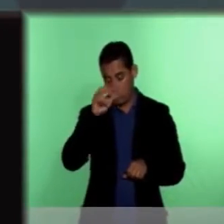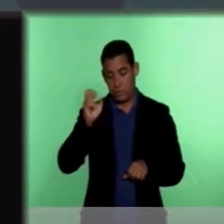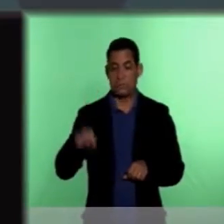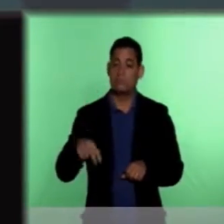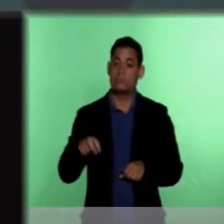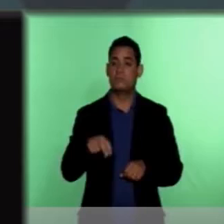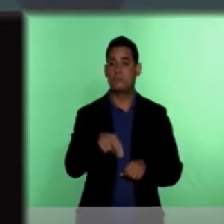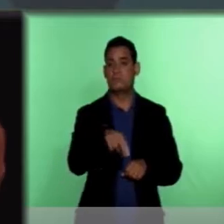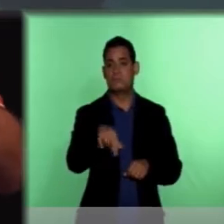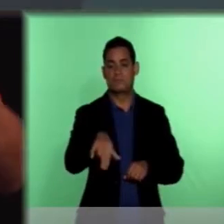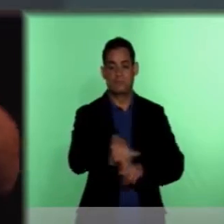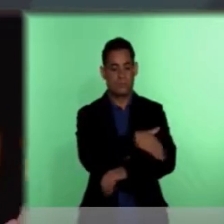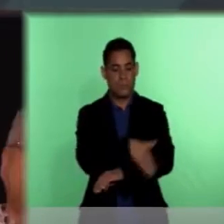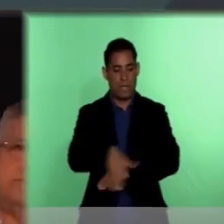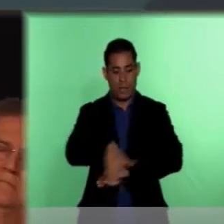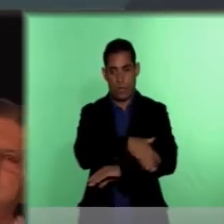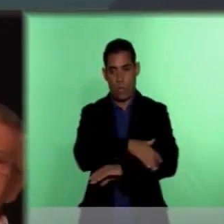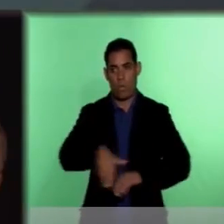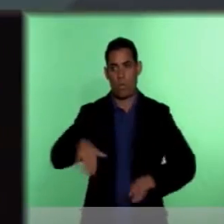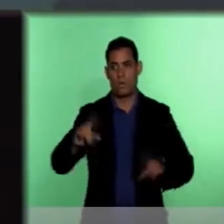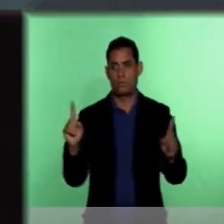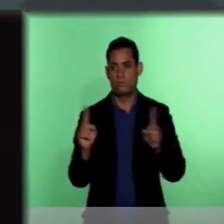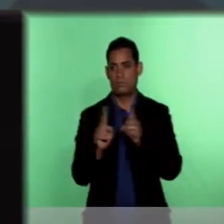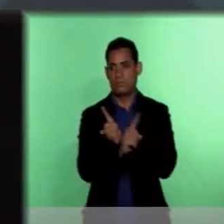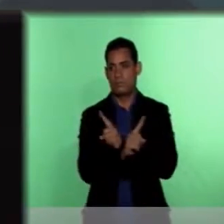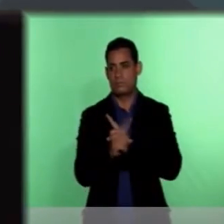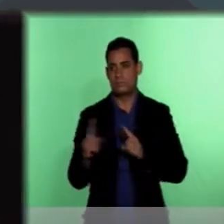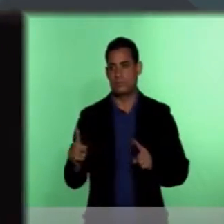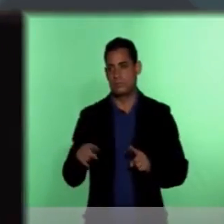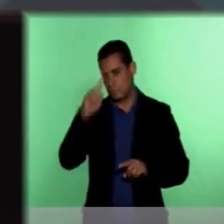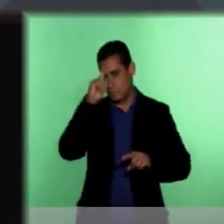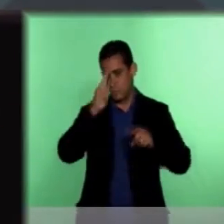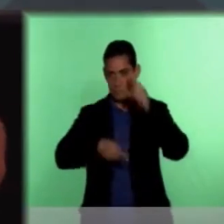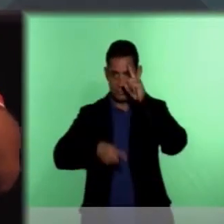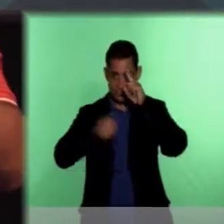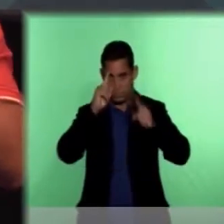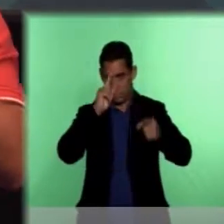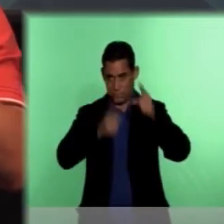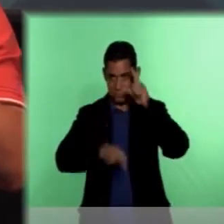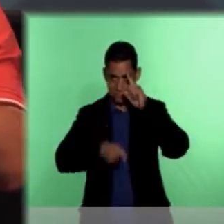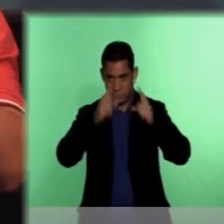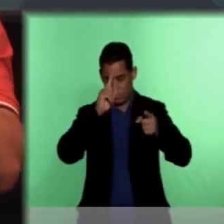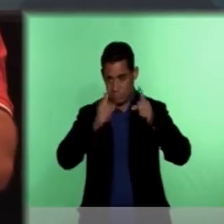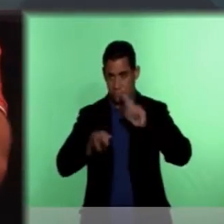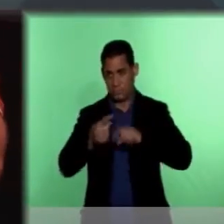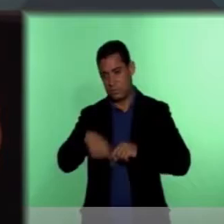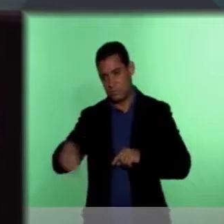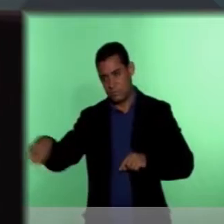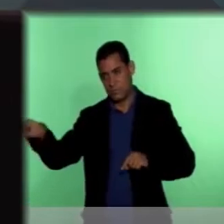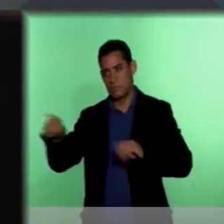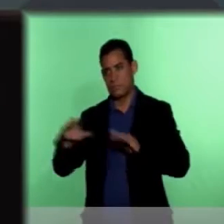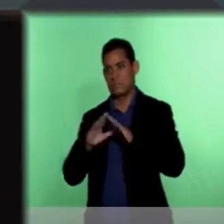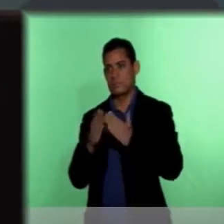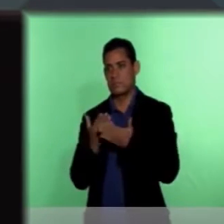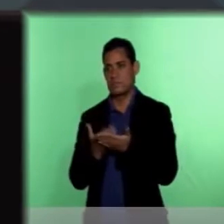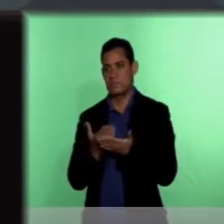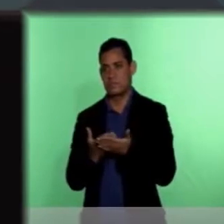rua, tinha policiais fazendo com que os estudantes entrassem no metrô para não voltarem para o cursinho para